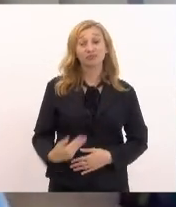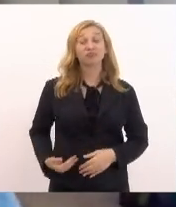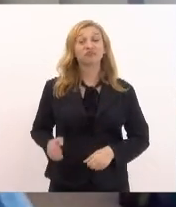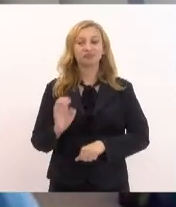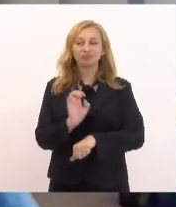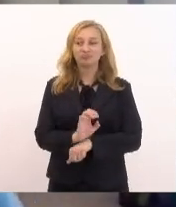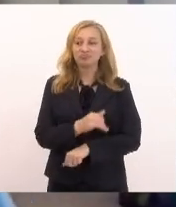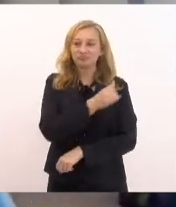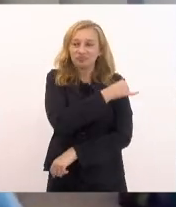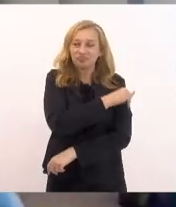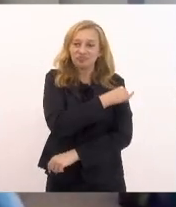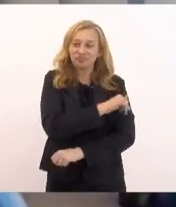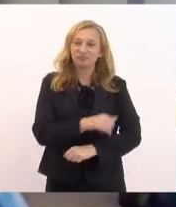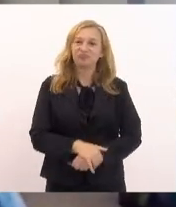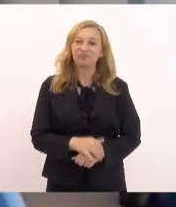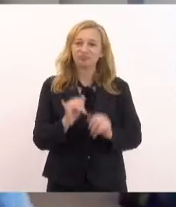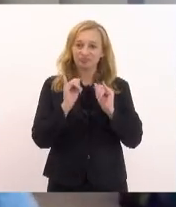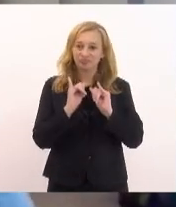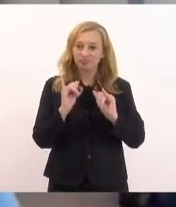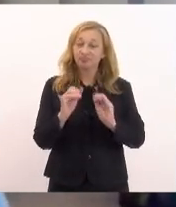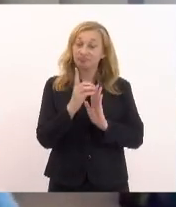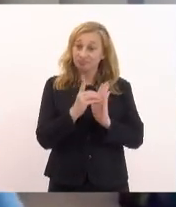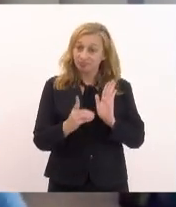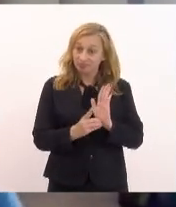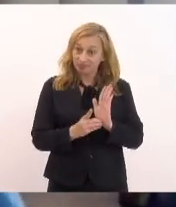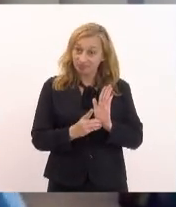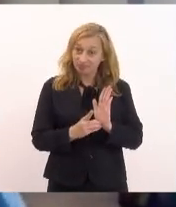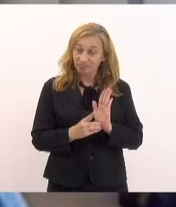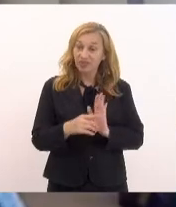Janeiro publicou um decreto